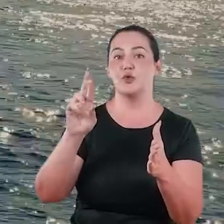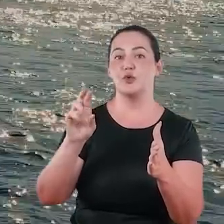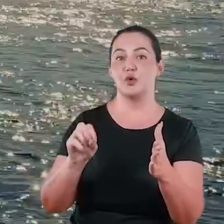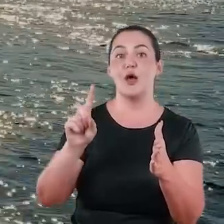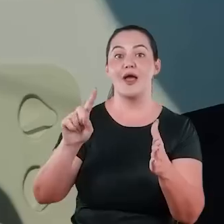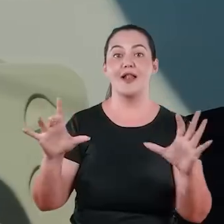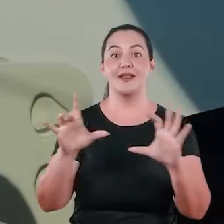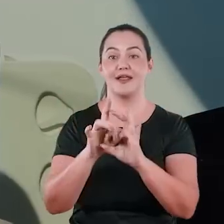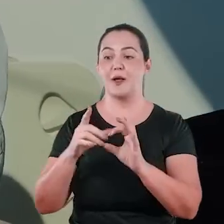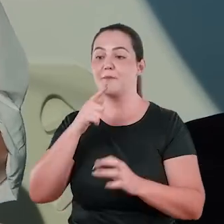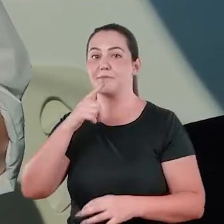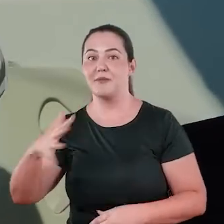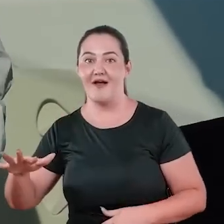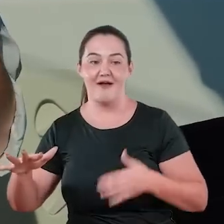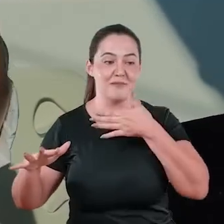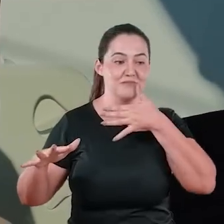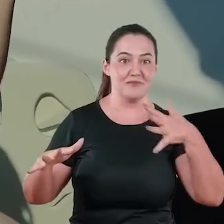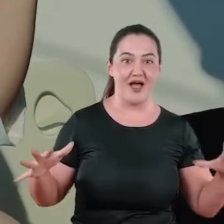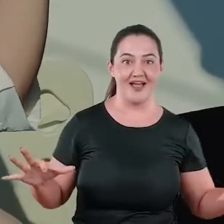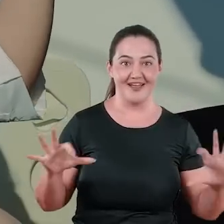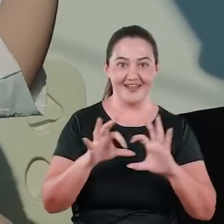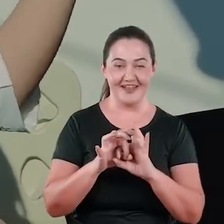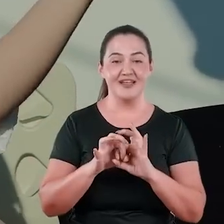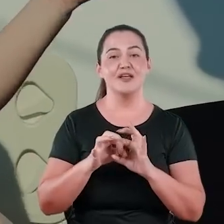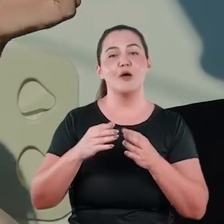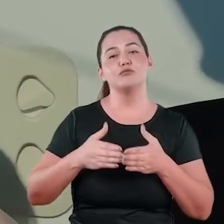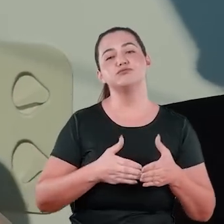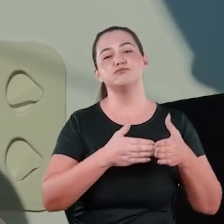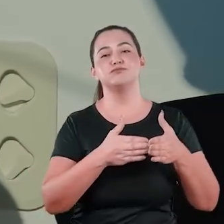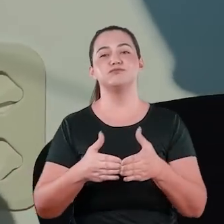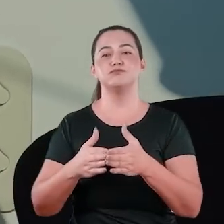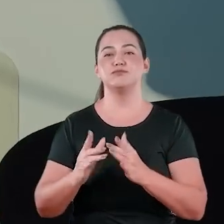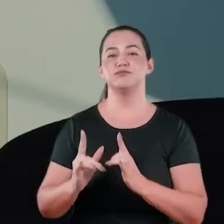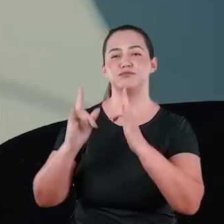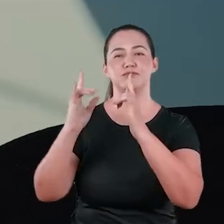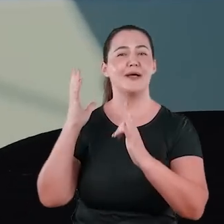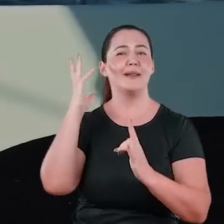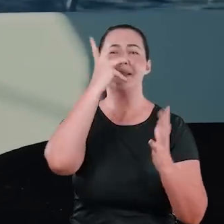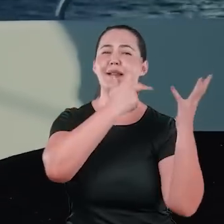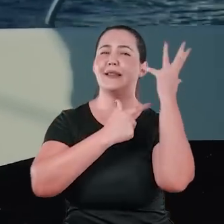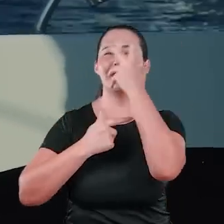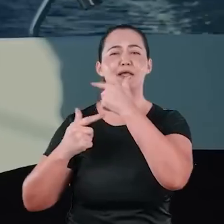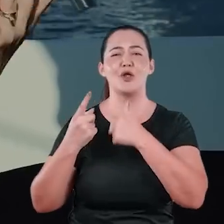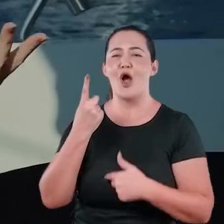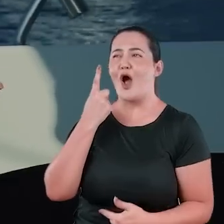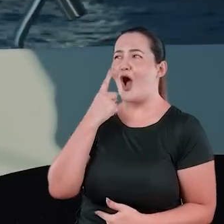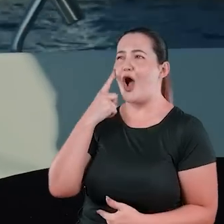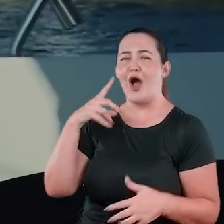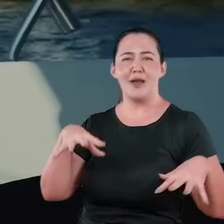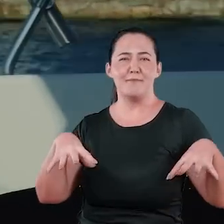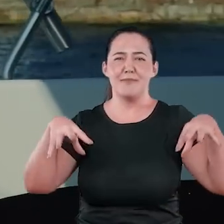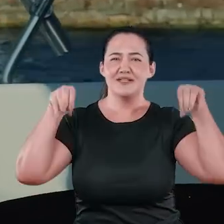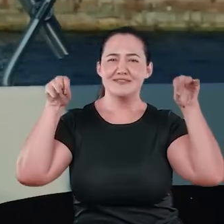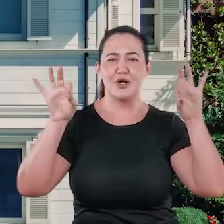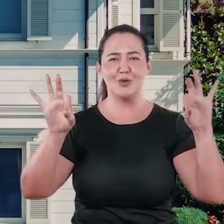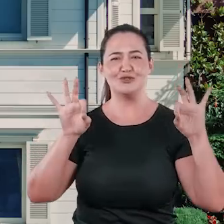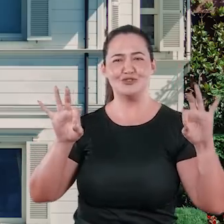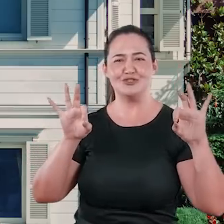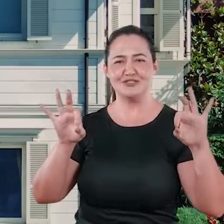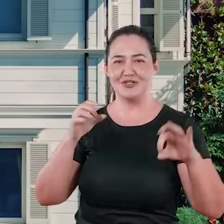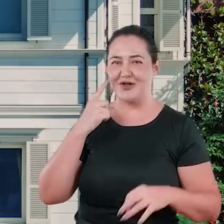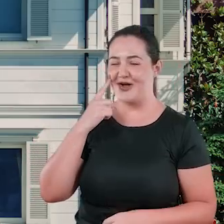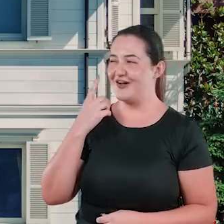Mar Negro. E por ele você percorre pelas construções mais lindas da Turquia, pelas mansões mais caras, por